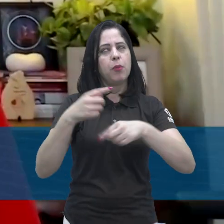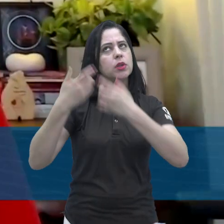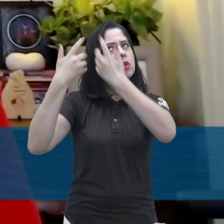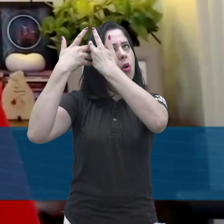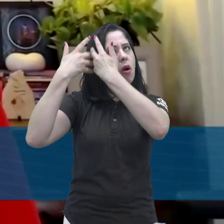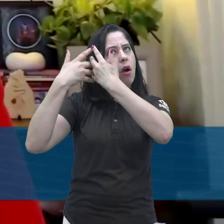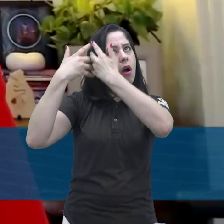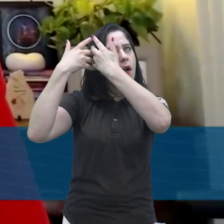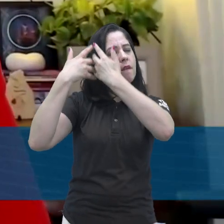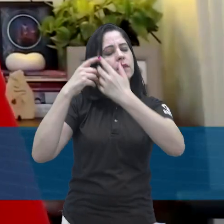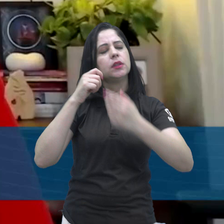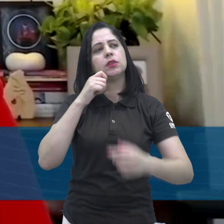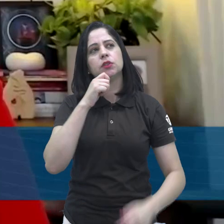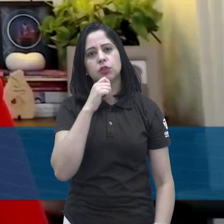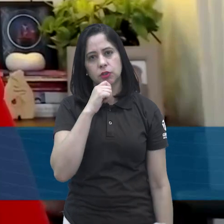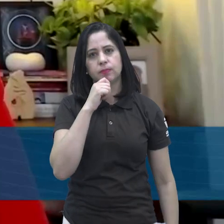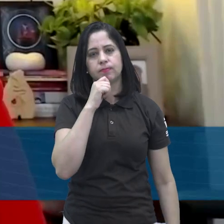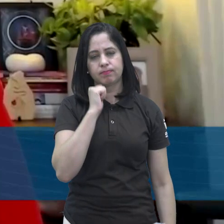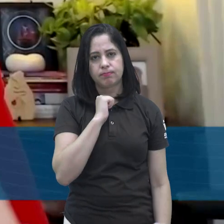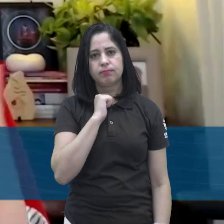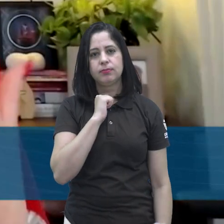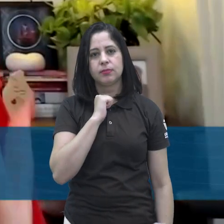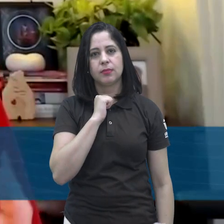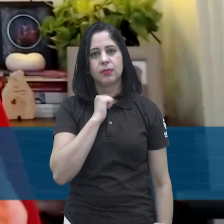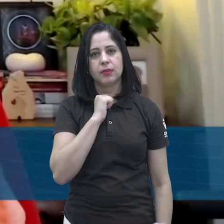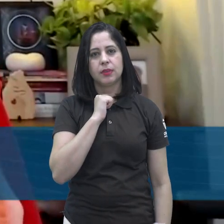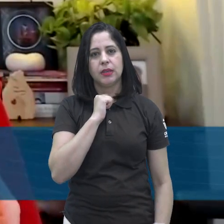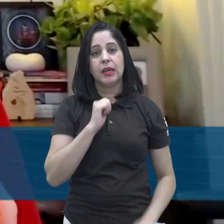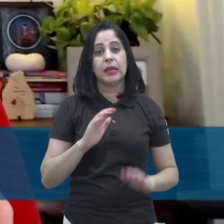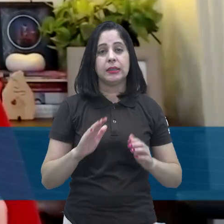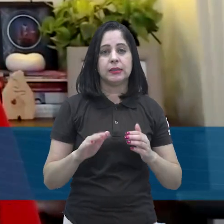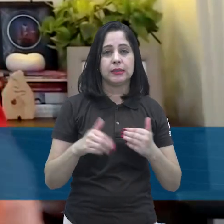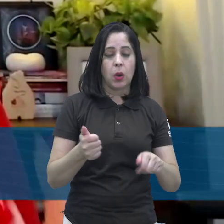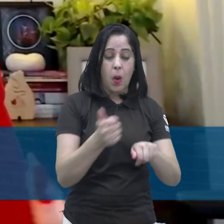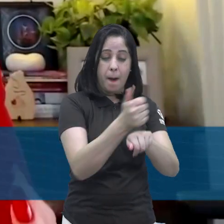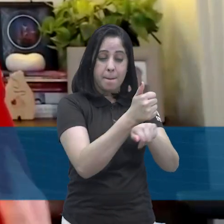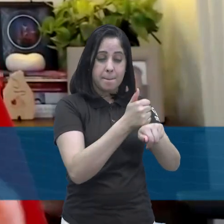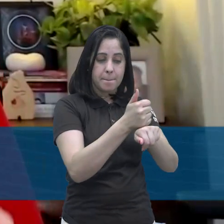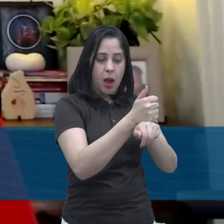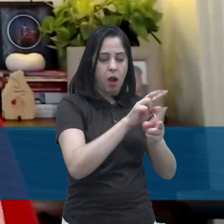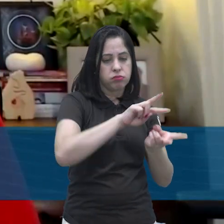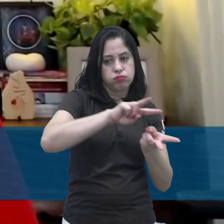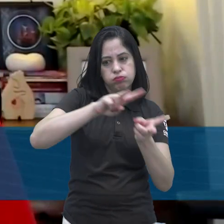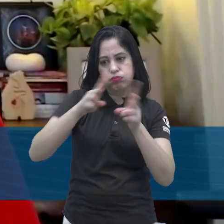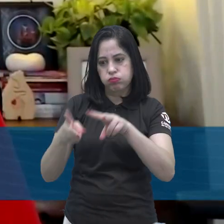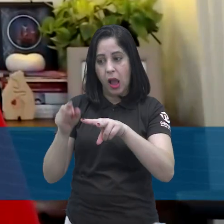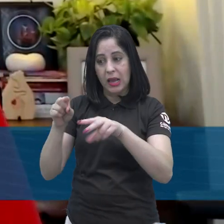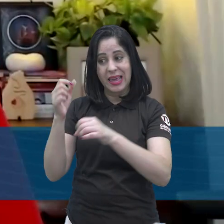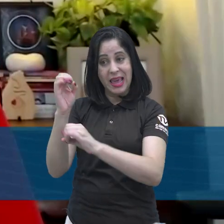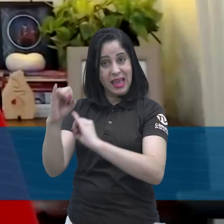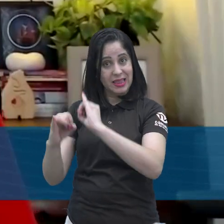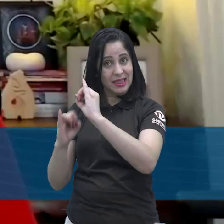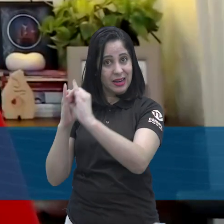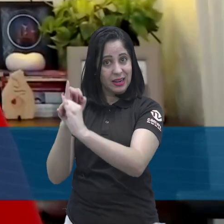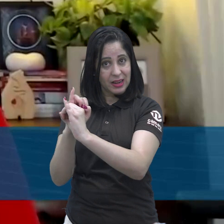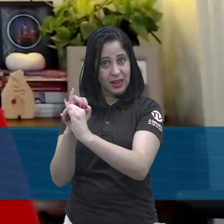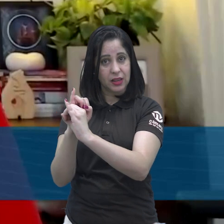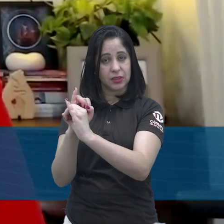muito valioso, que quando você faz essa transição, que eu fiz do offline para o